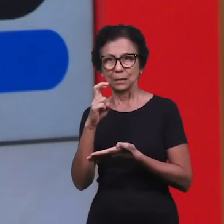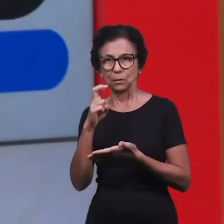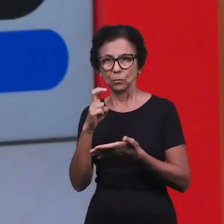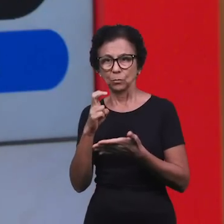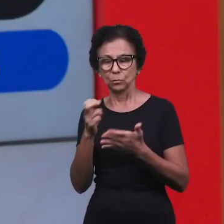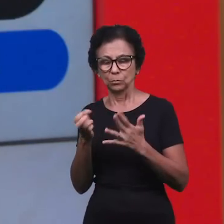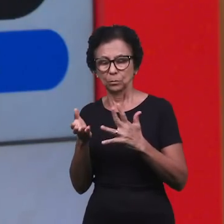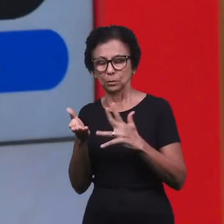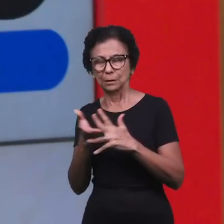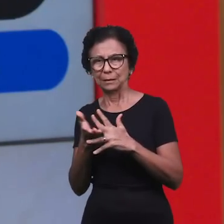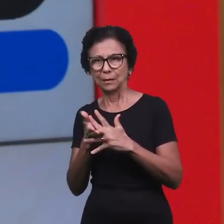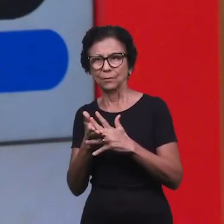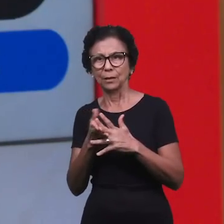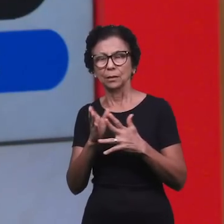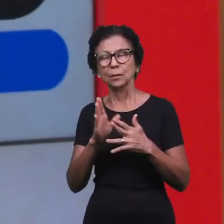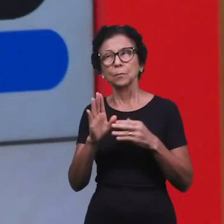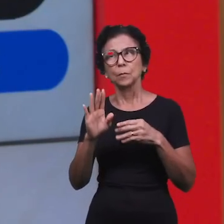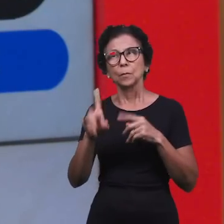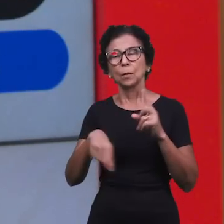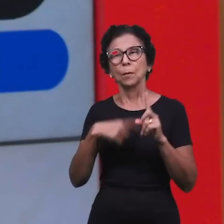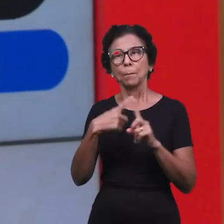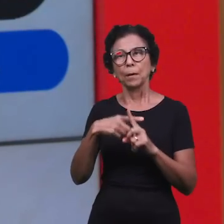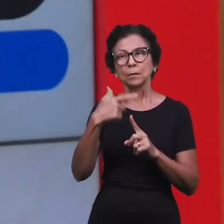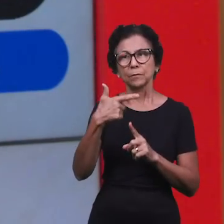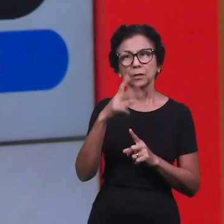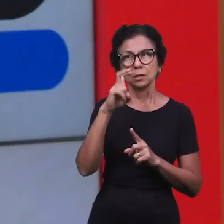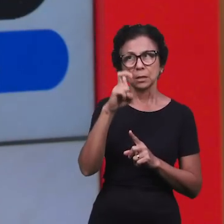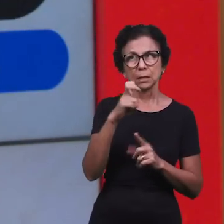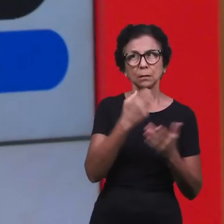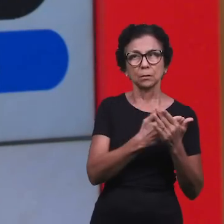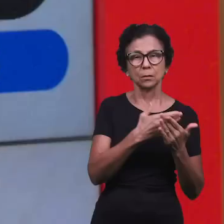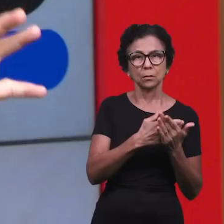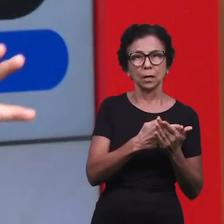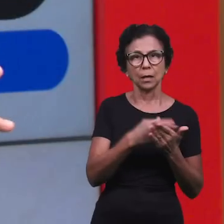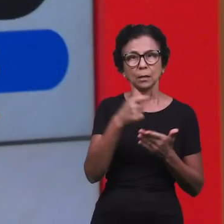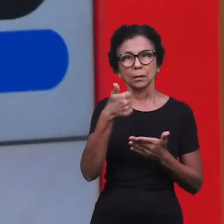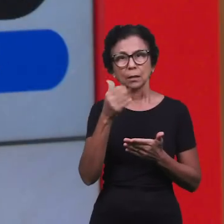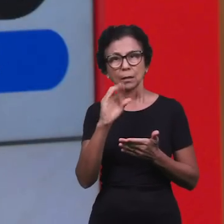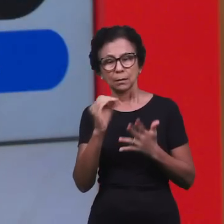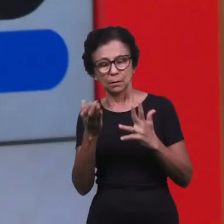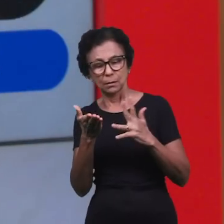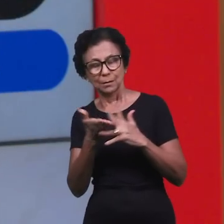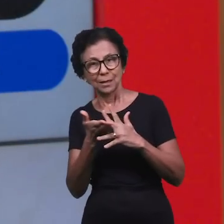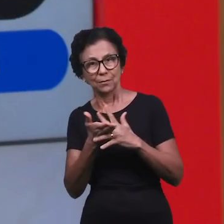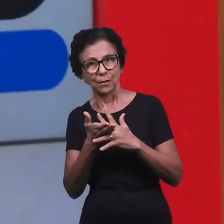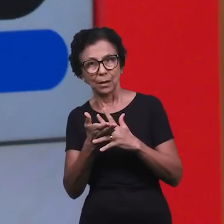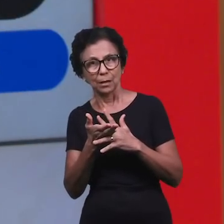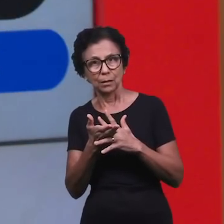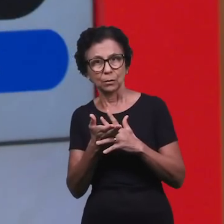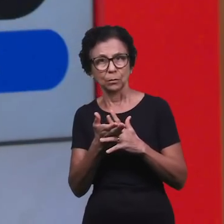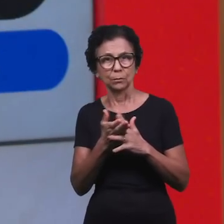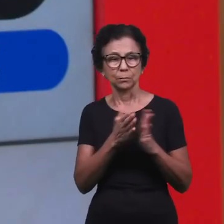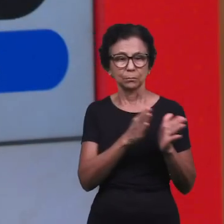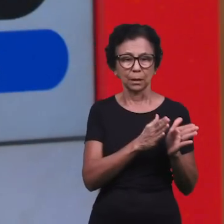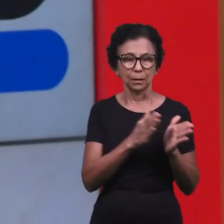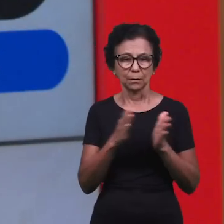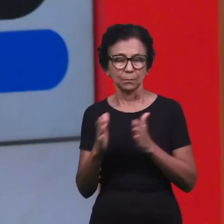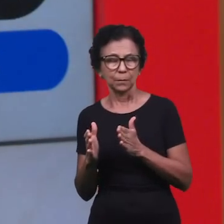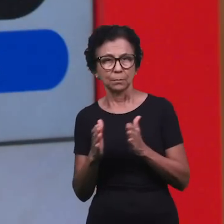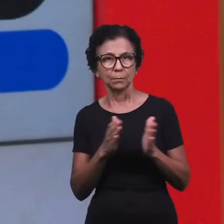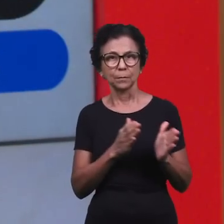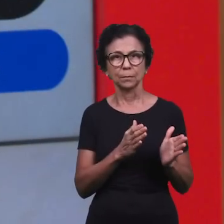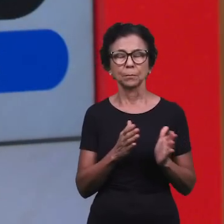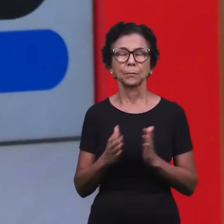de intervalo, depois mais 25 minutos de estudo e 10 minutos de intervalo. A ideia do